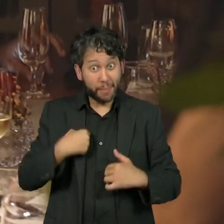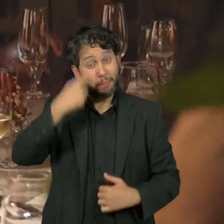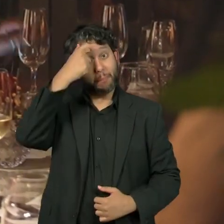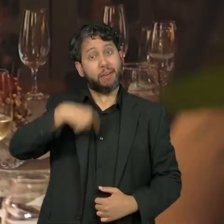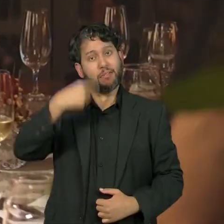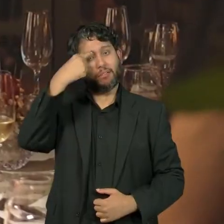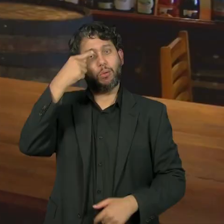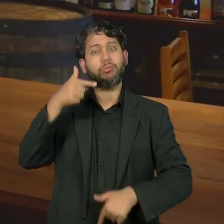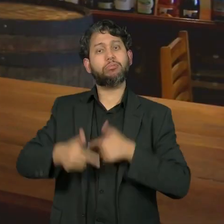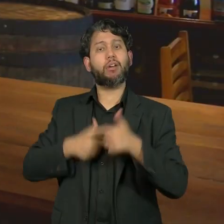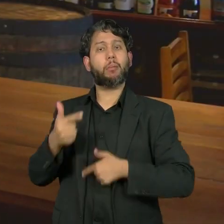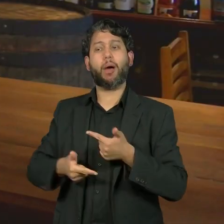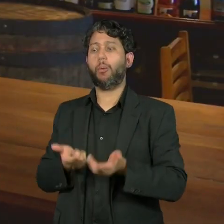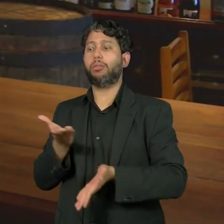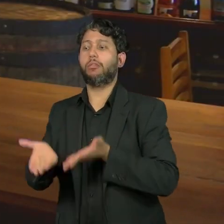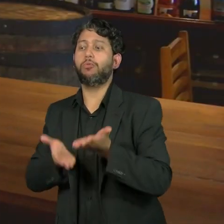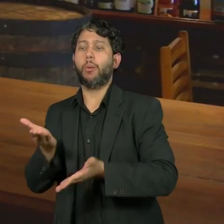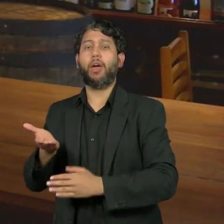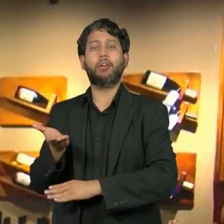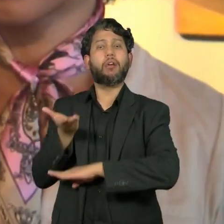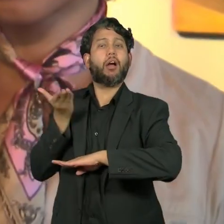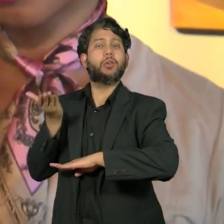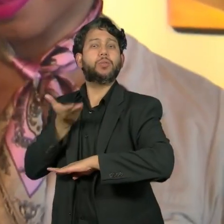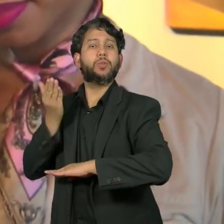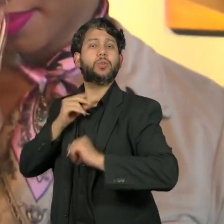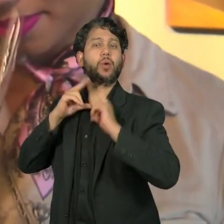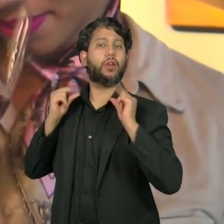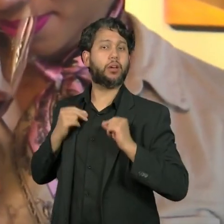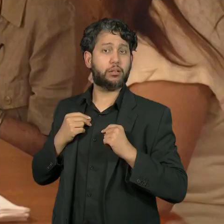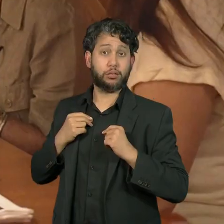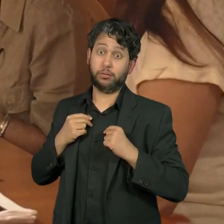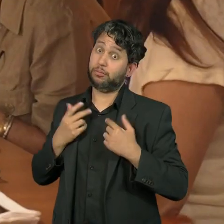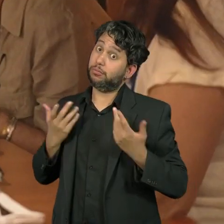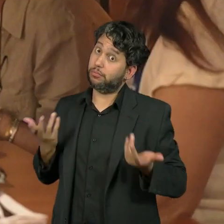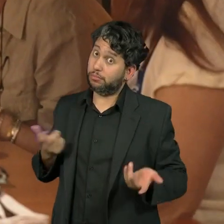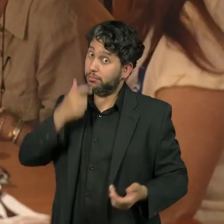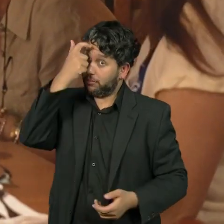atendente. Ponto. No máximo, uma sommelier.